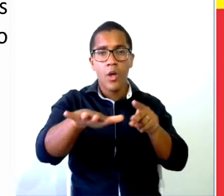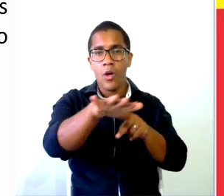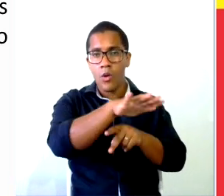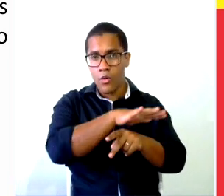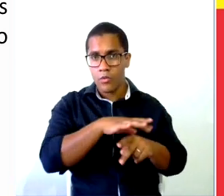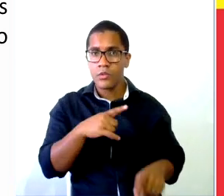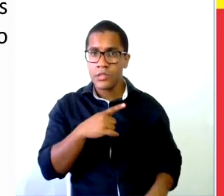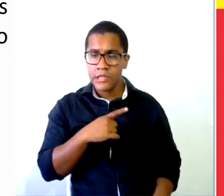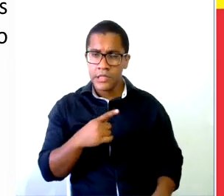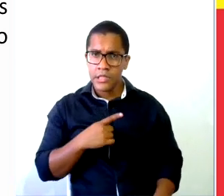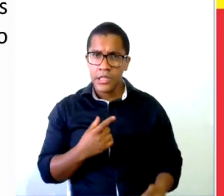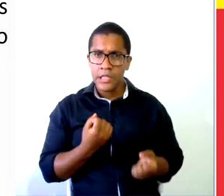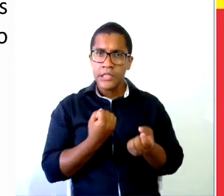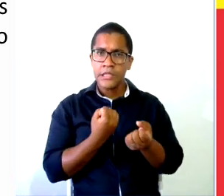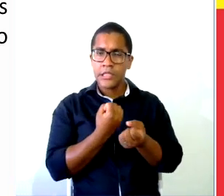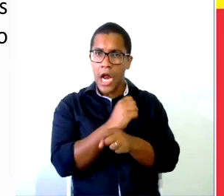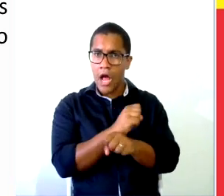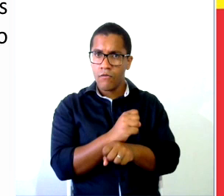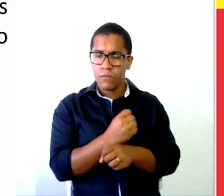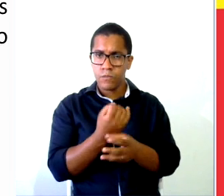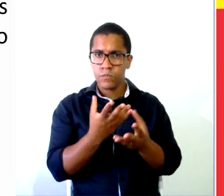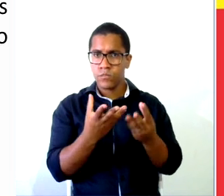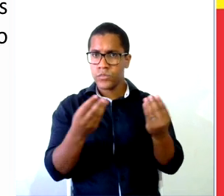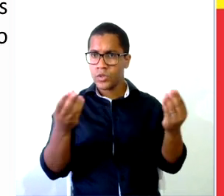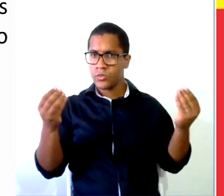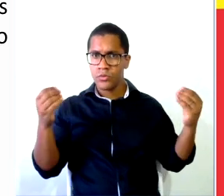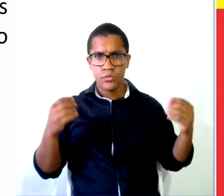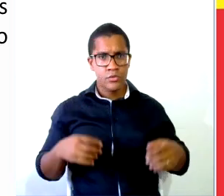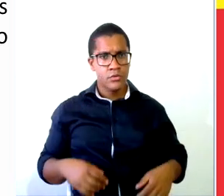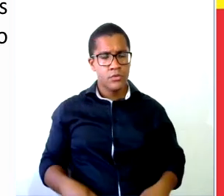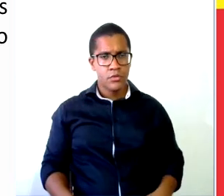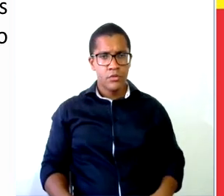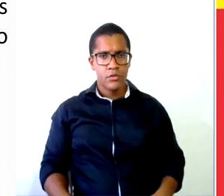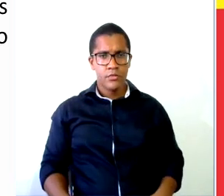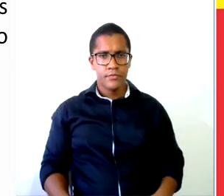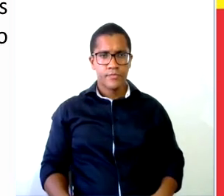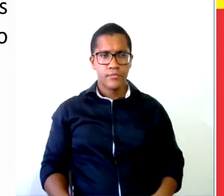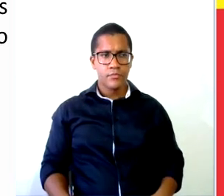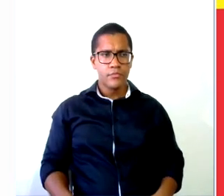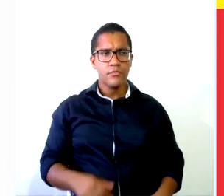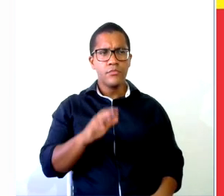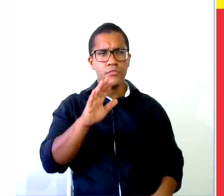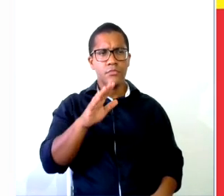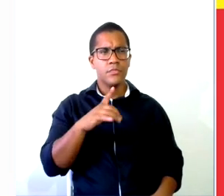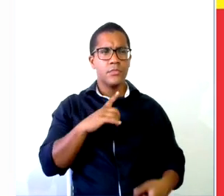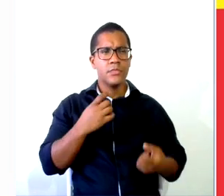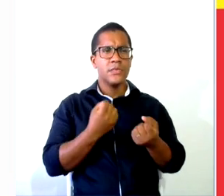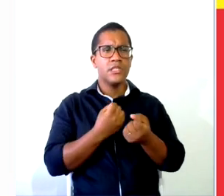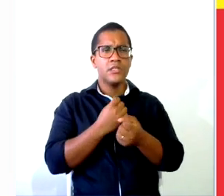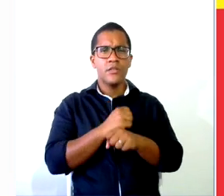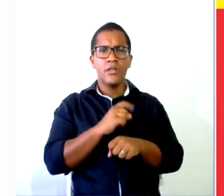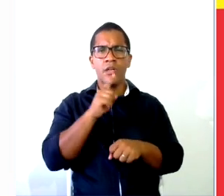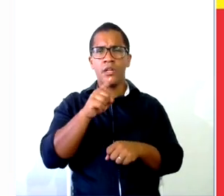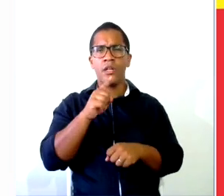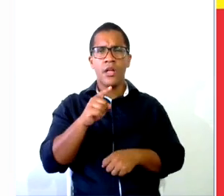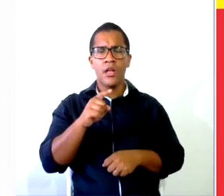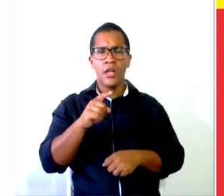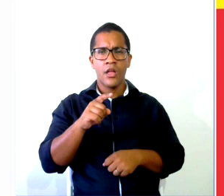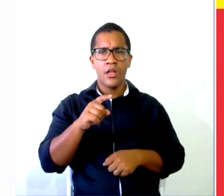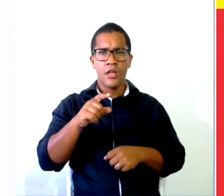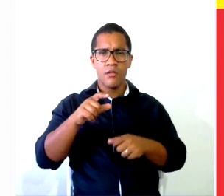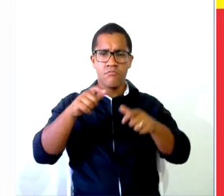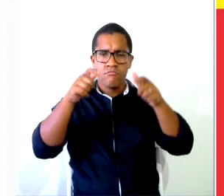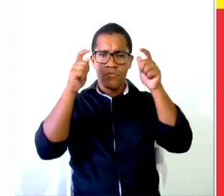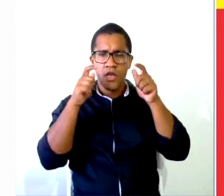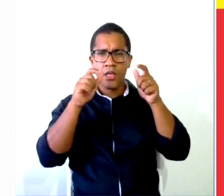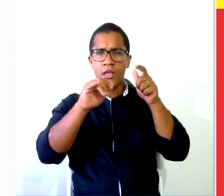no começo do Principado era de escravos. Então o número é muito alto. O Baixo Império, lá em